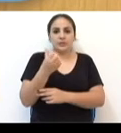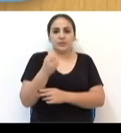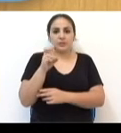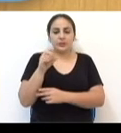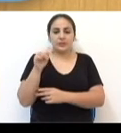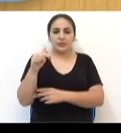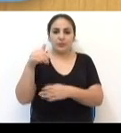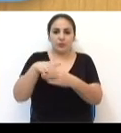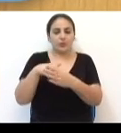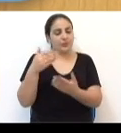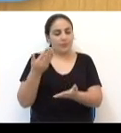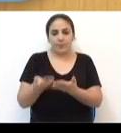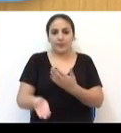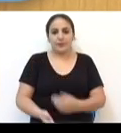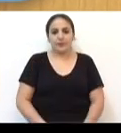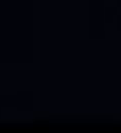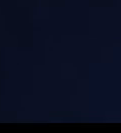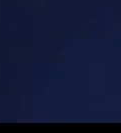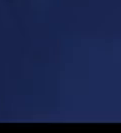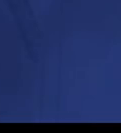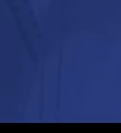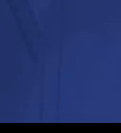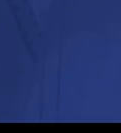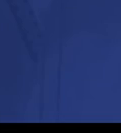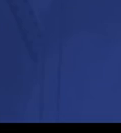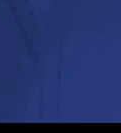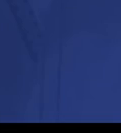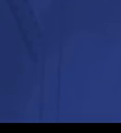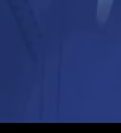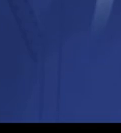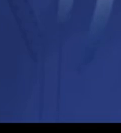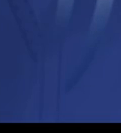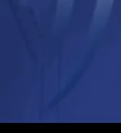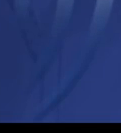2.657 votos. Não perca!